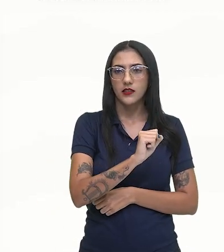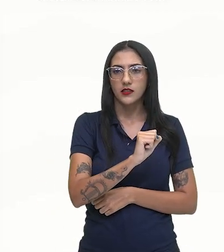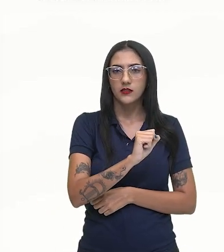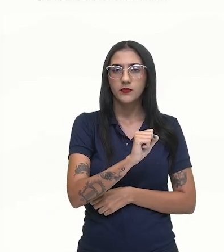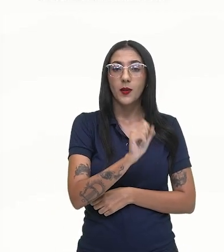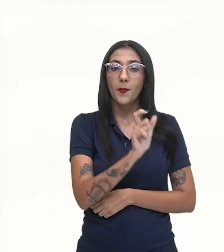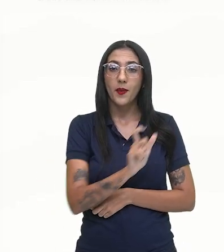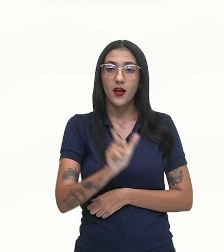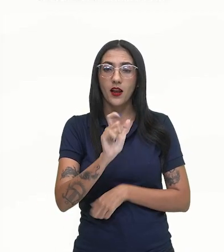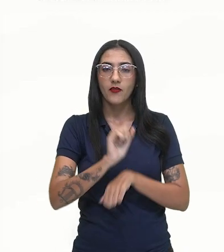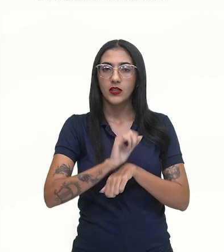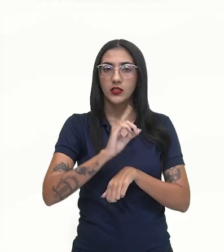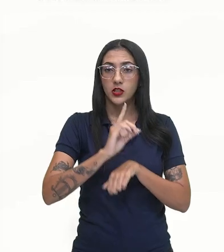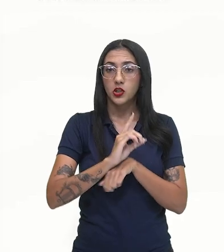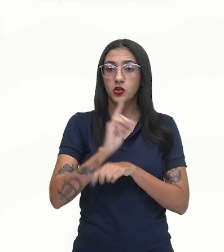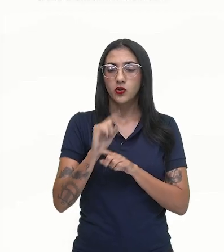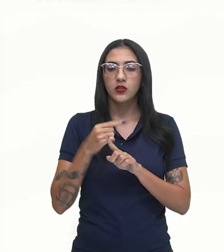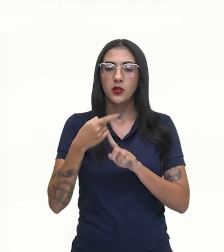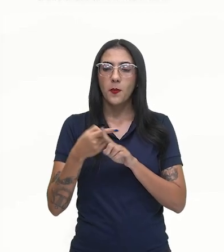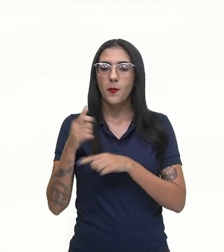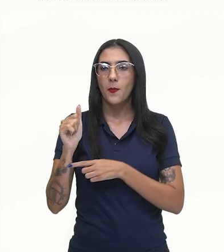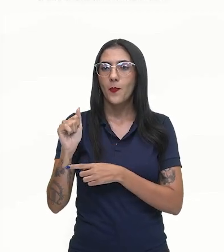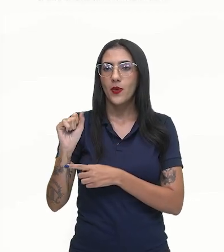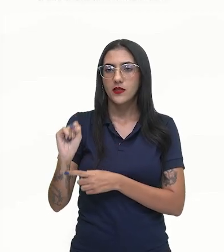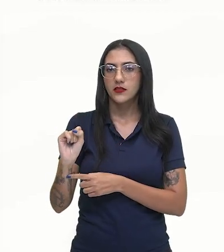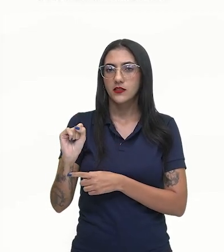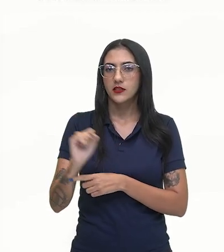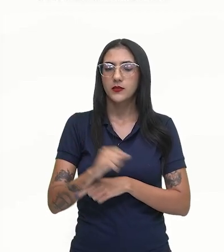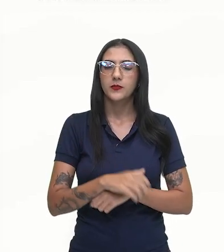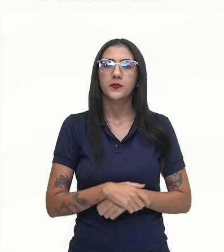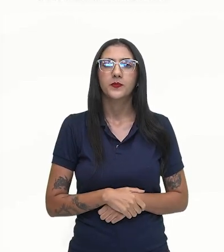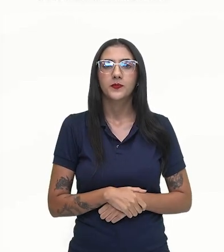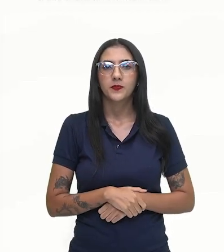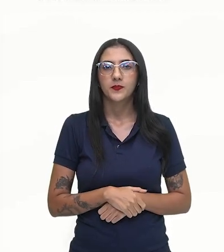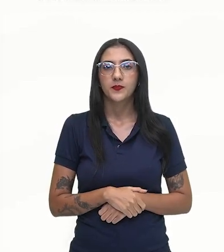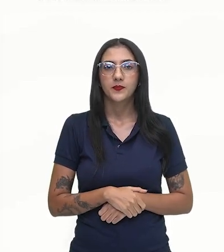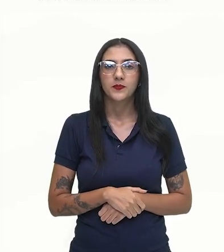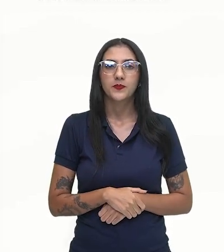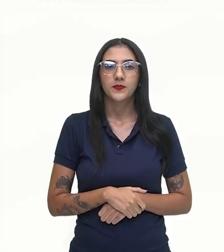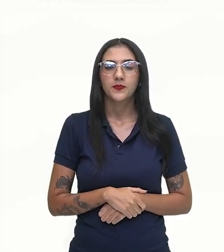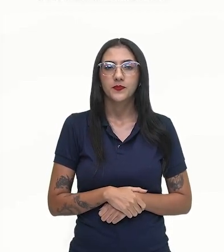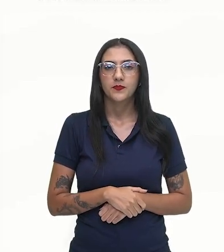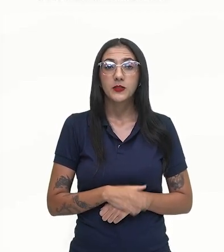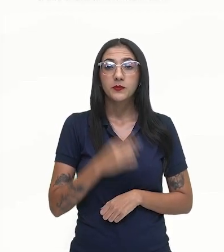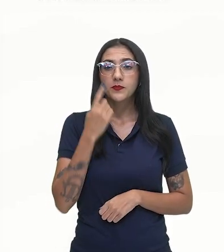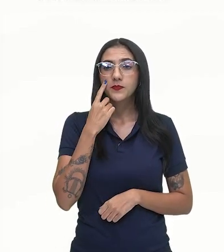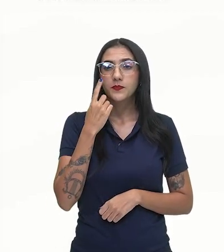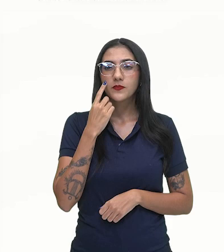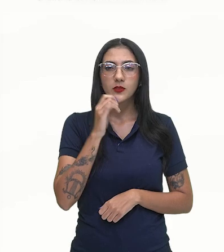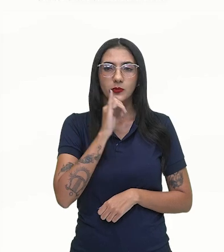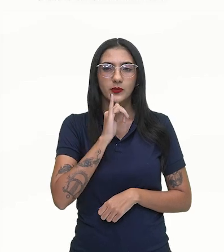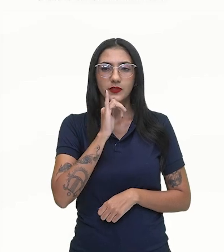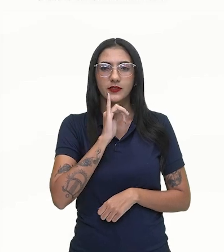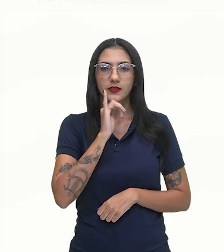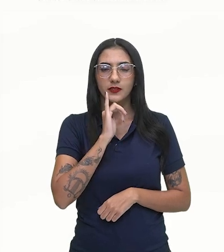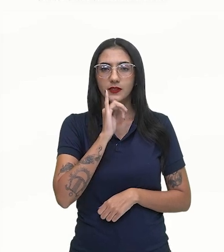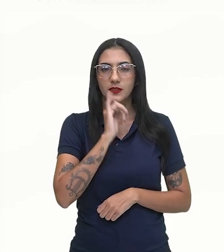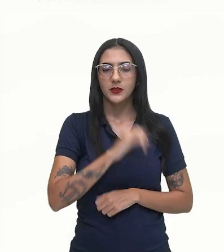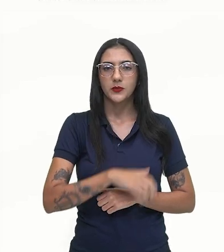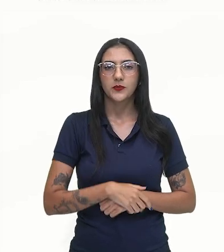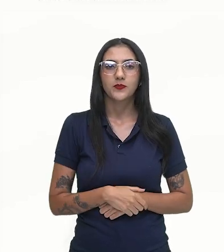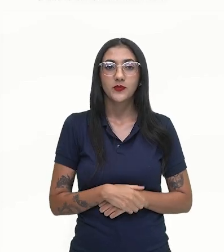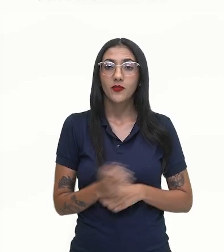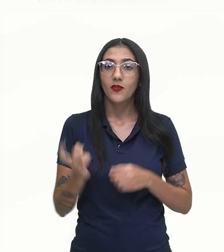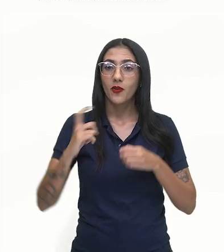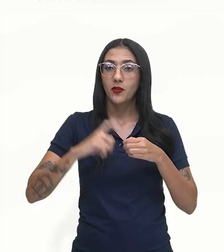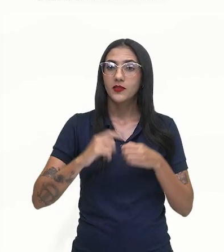adjetivo, mais as, ok? Bom, vamos para alguns exemplos. E aí, voltando ao nosso